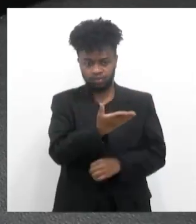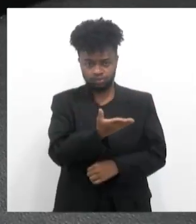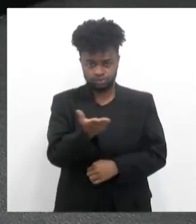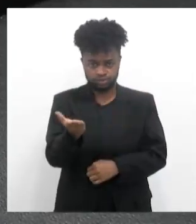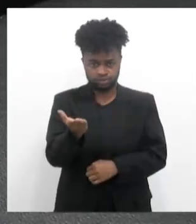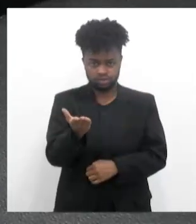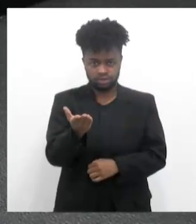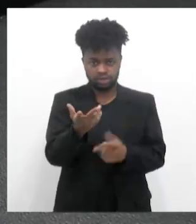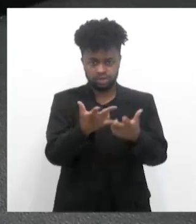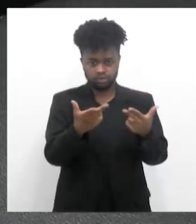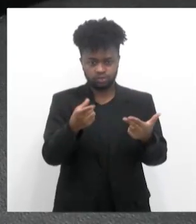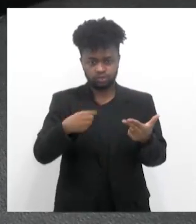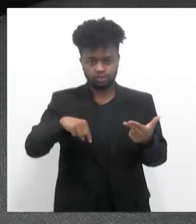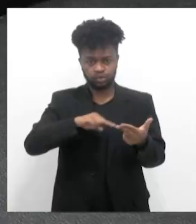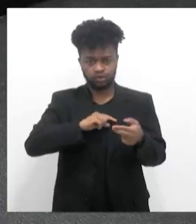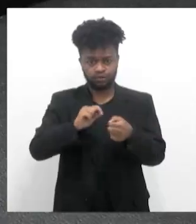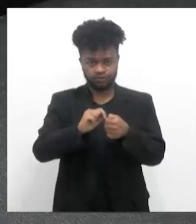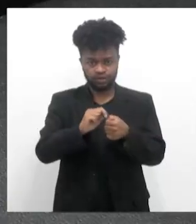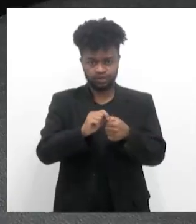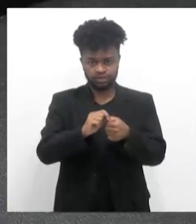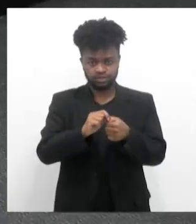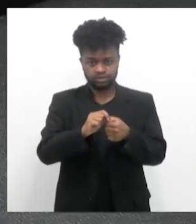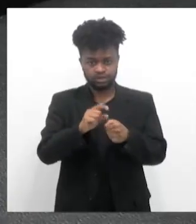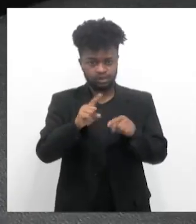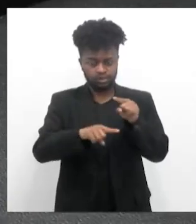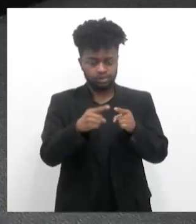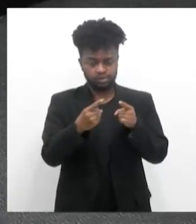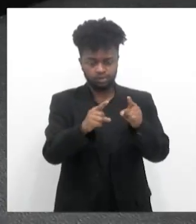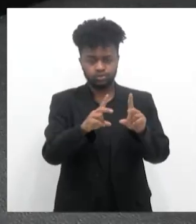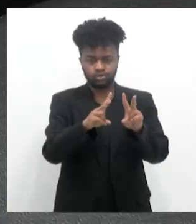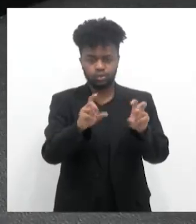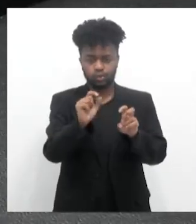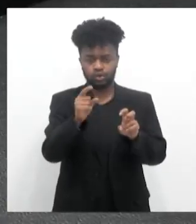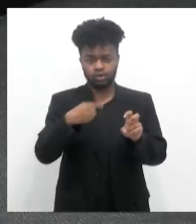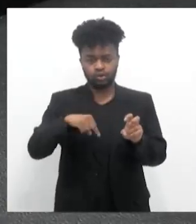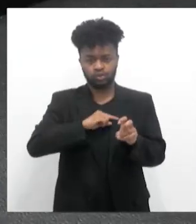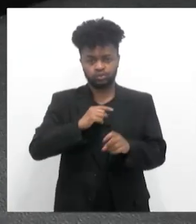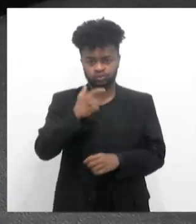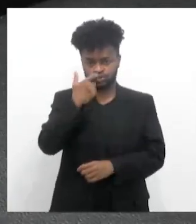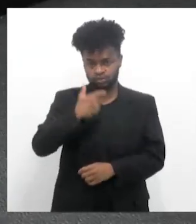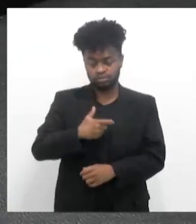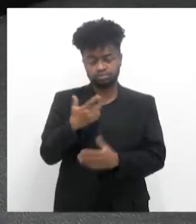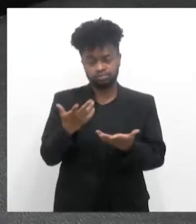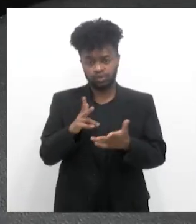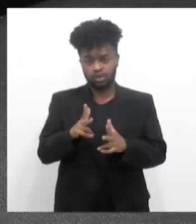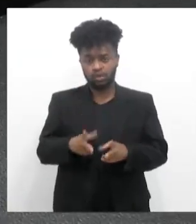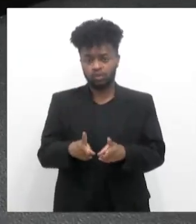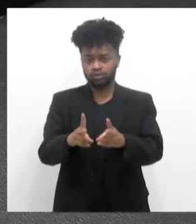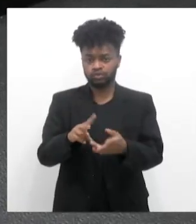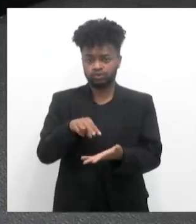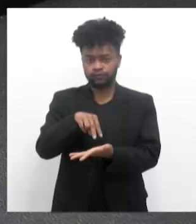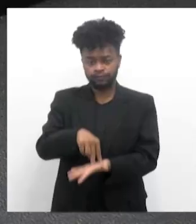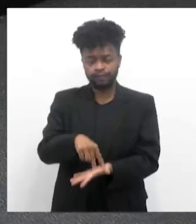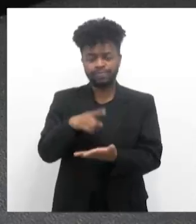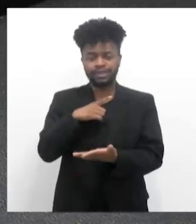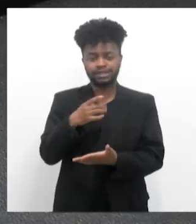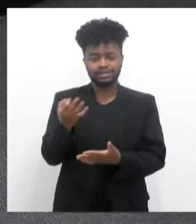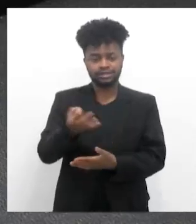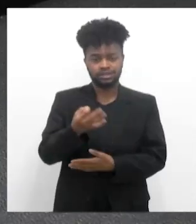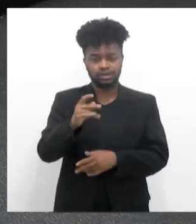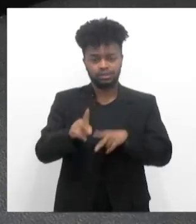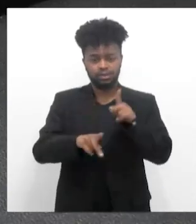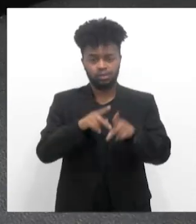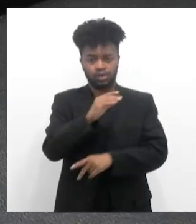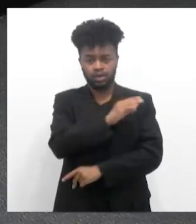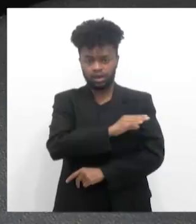daquilo que a gente faz, xingue-os daquilo que a gente é. Então, continuem firme, eu tenho certeza que a população de